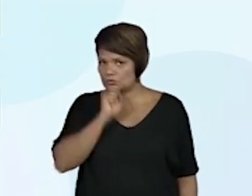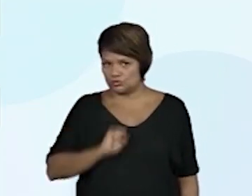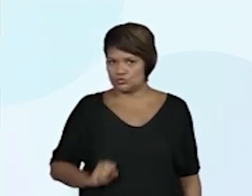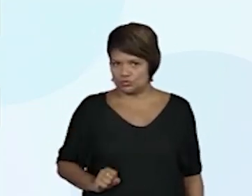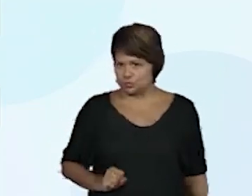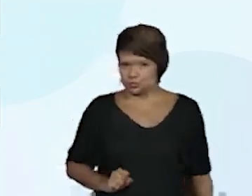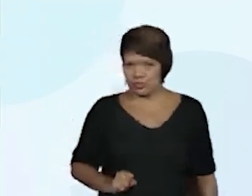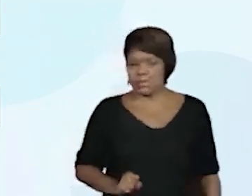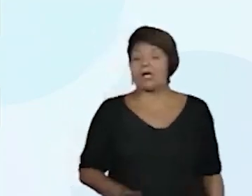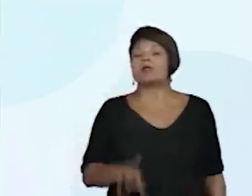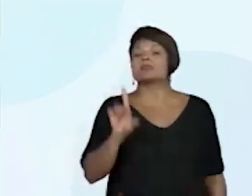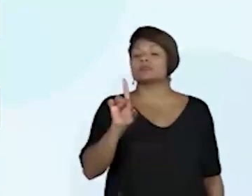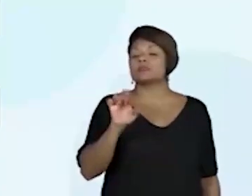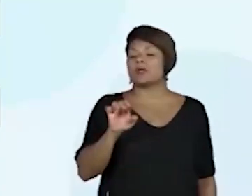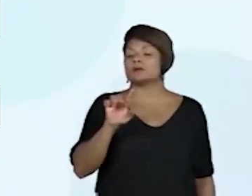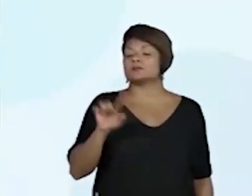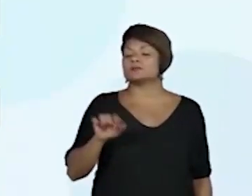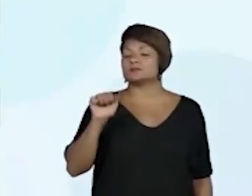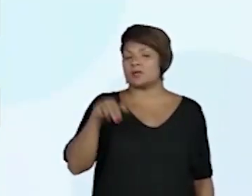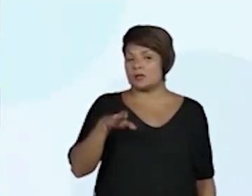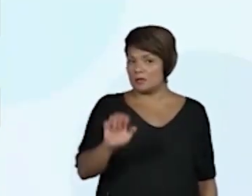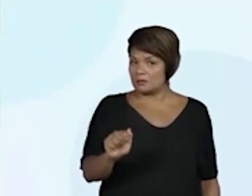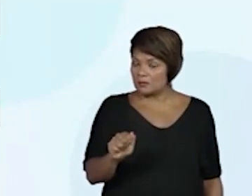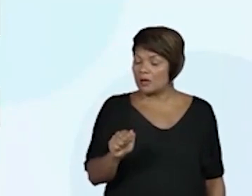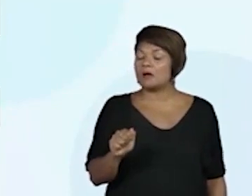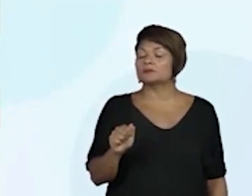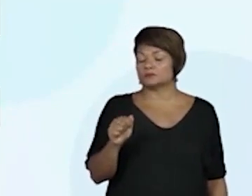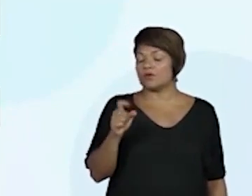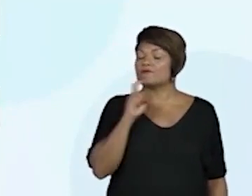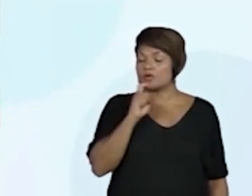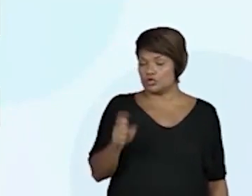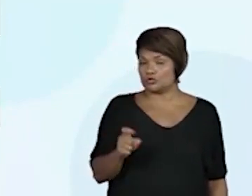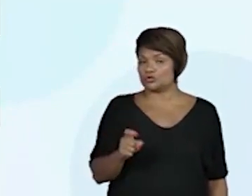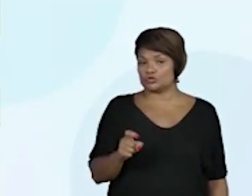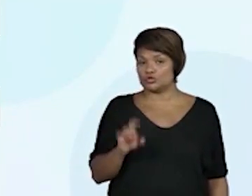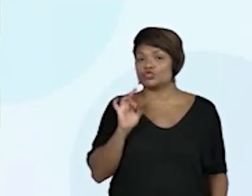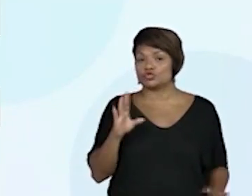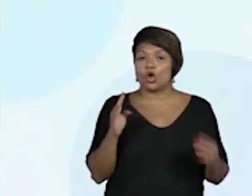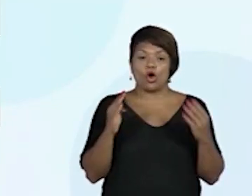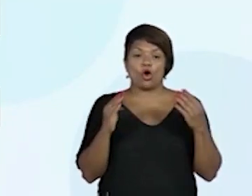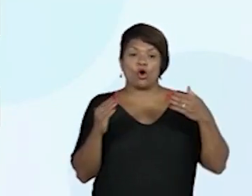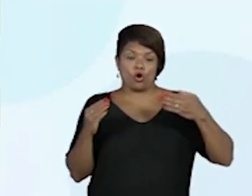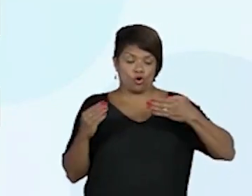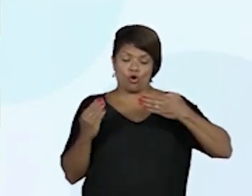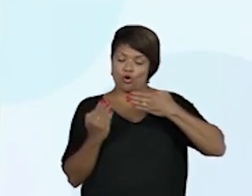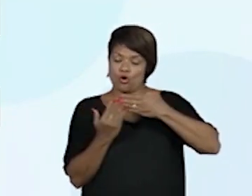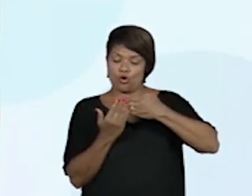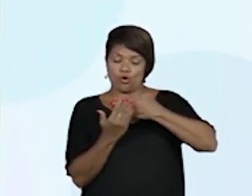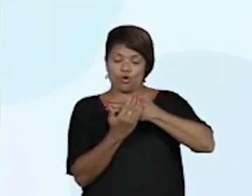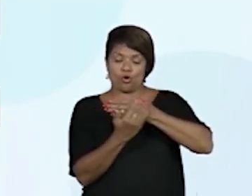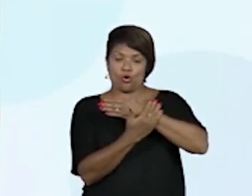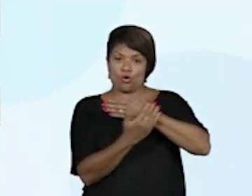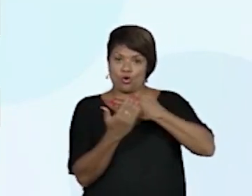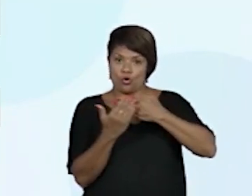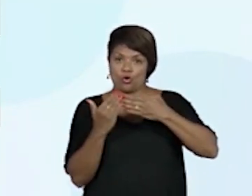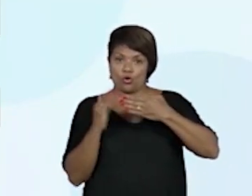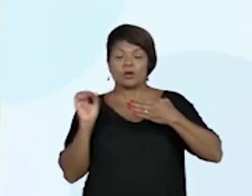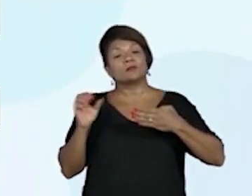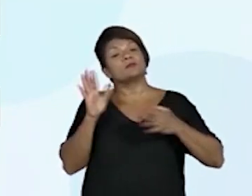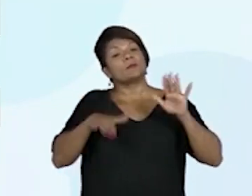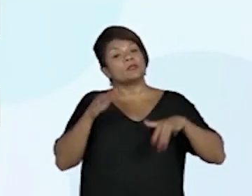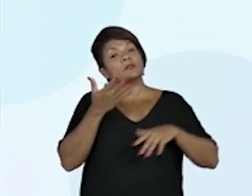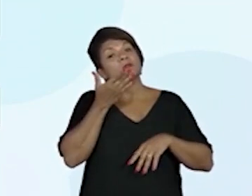laranjas... e a gente tem as dezenas aí verdinhas. Então, eu só posso montar pensando em como a gente